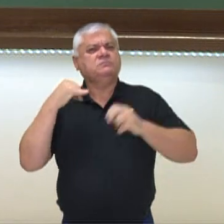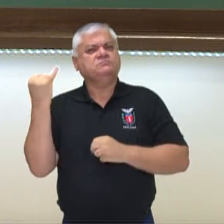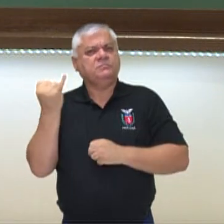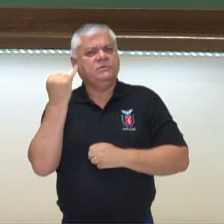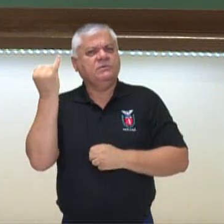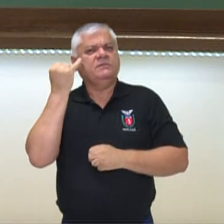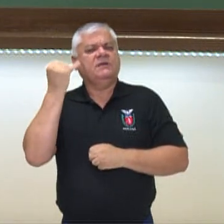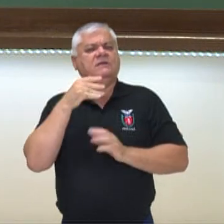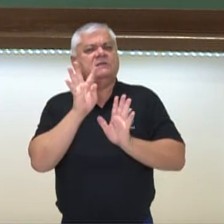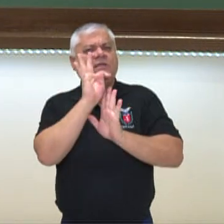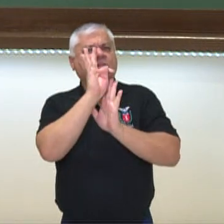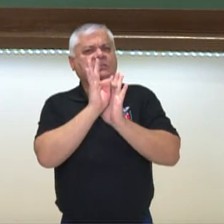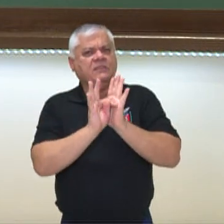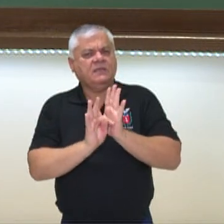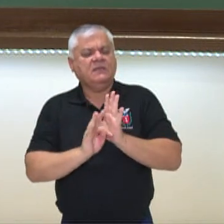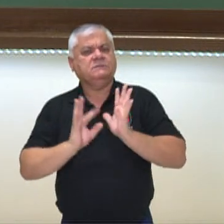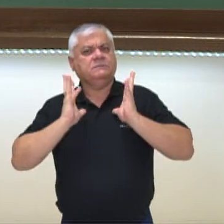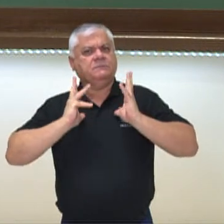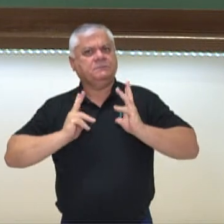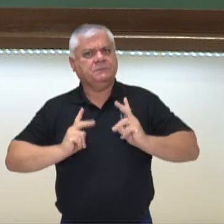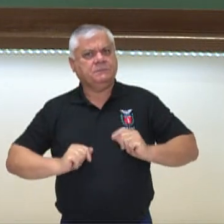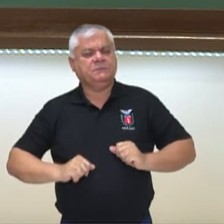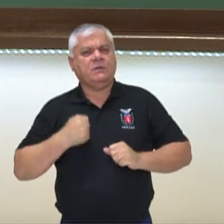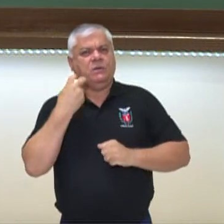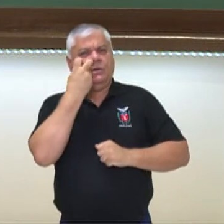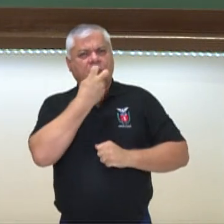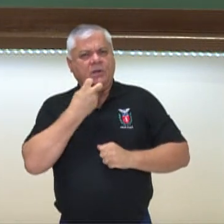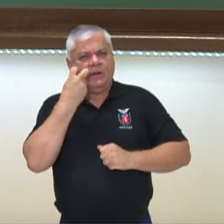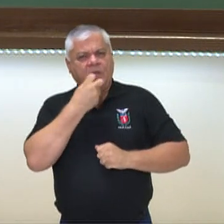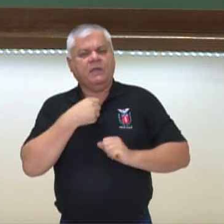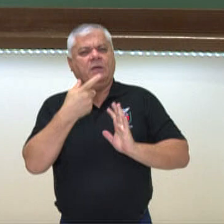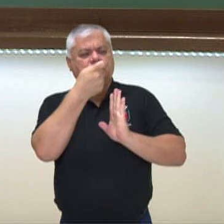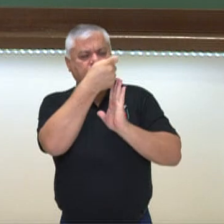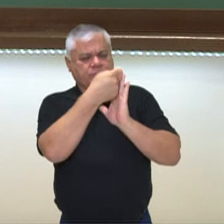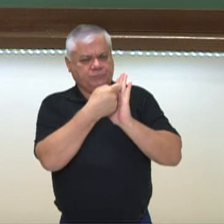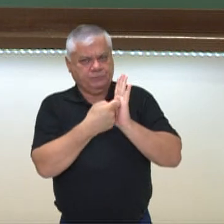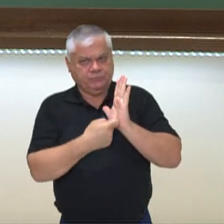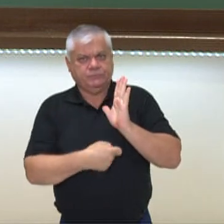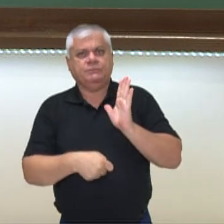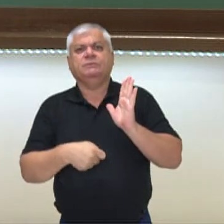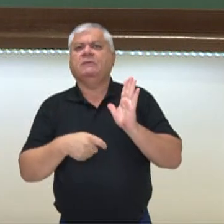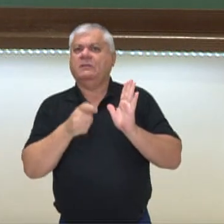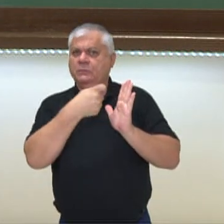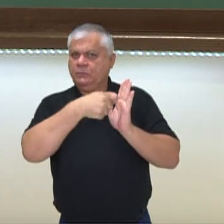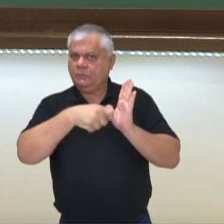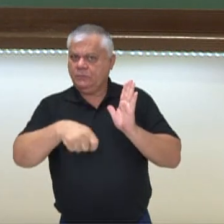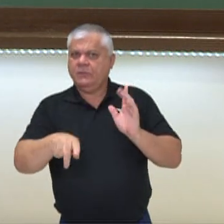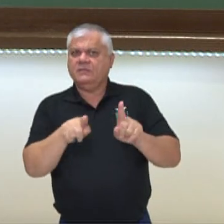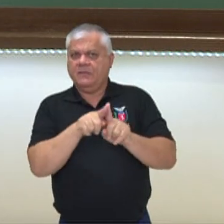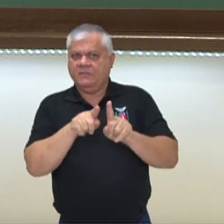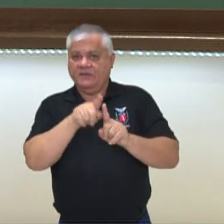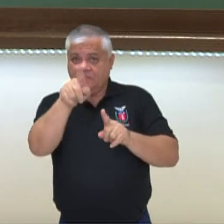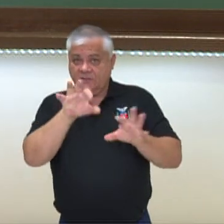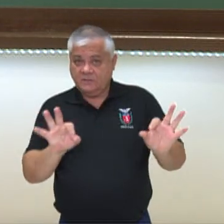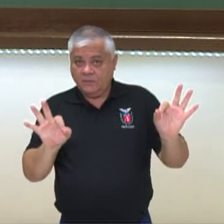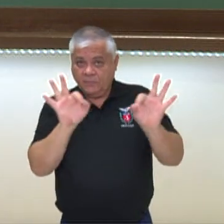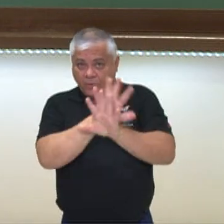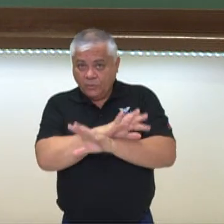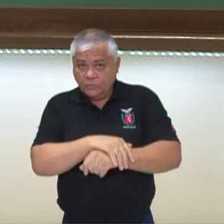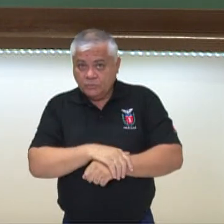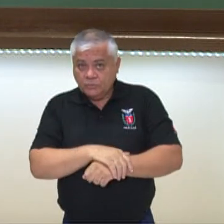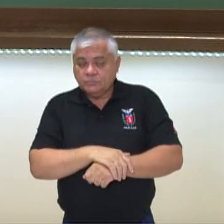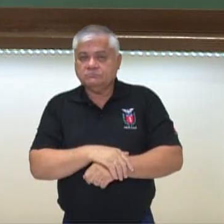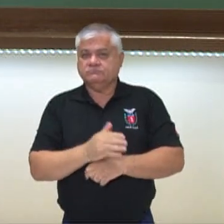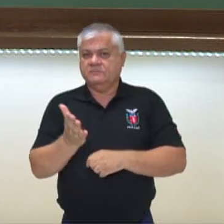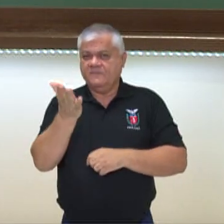os textos sagrados orais e escritos. Estão prontos, aventureiros da cultura, para